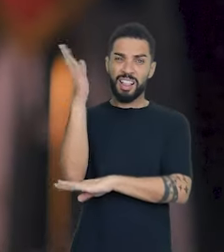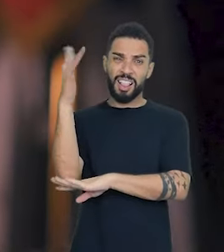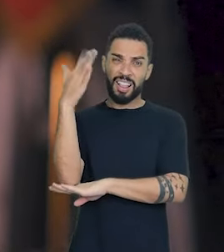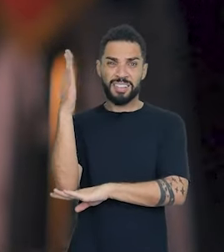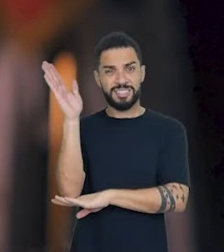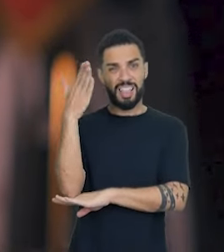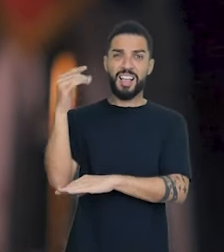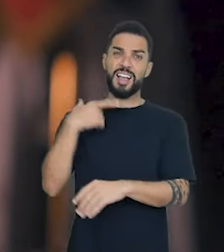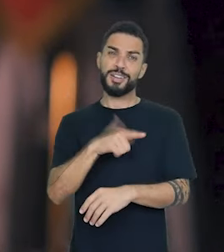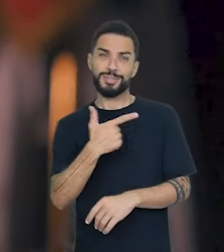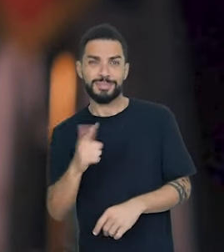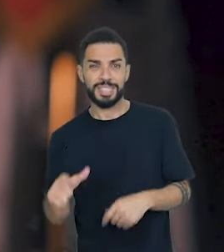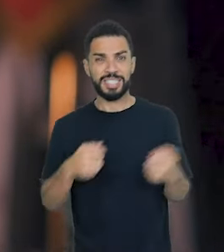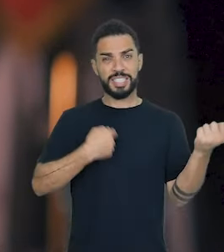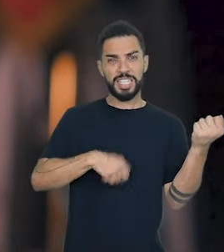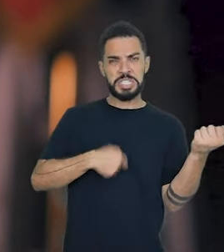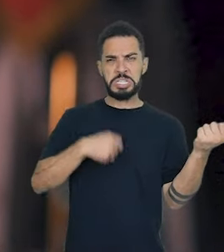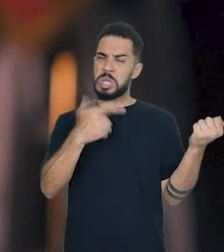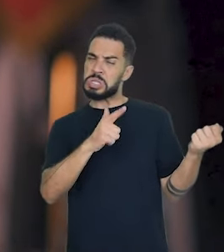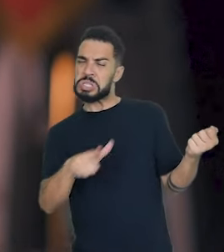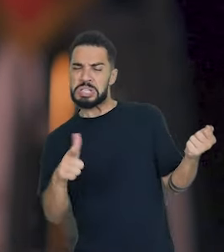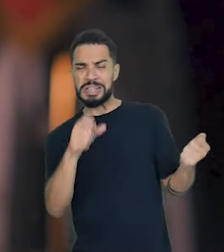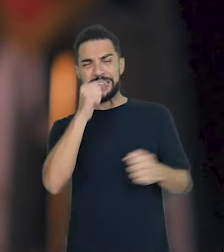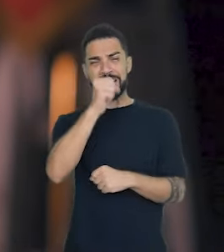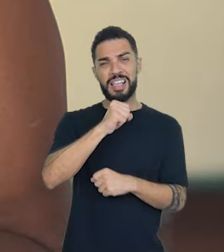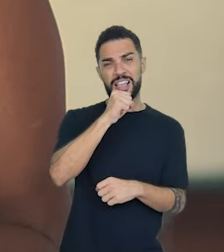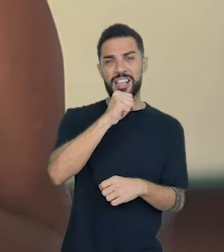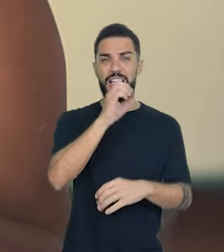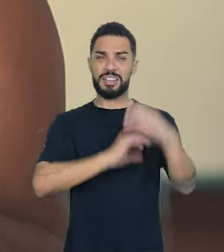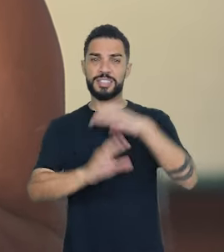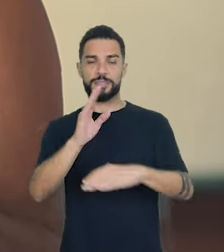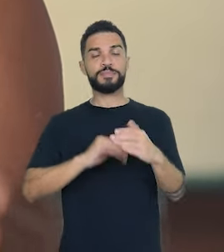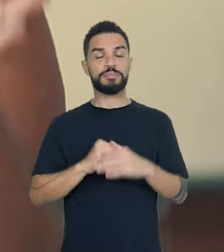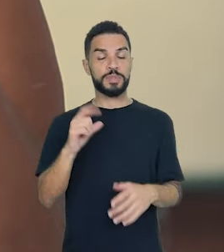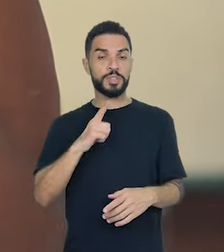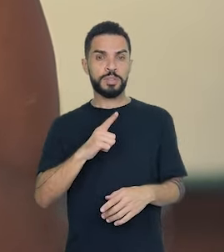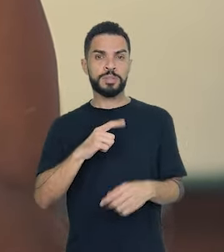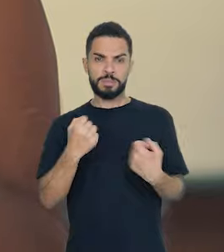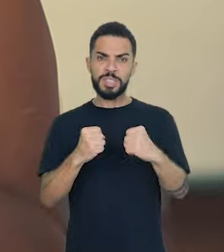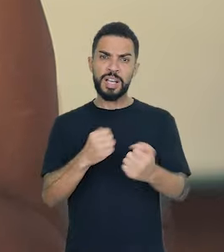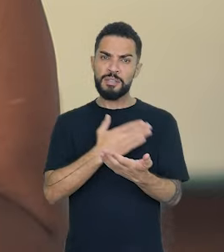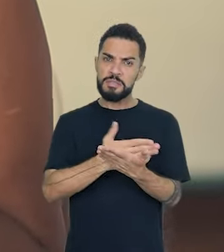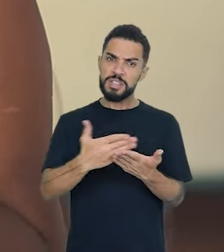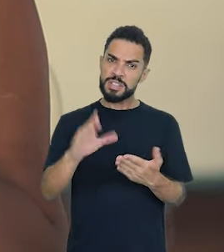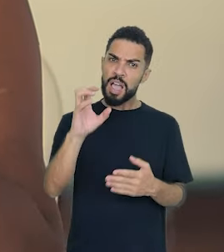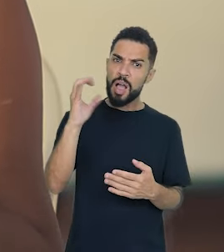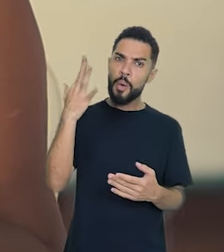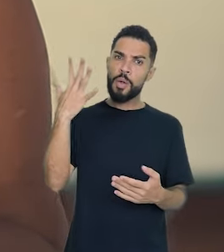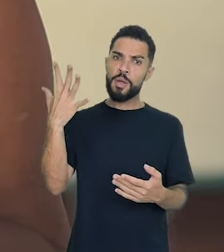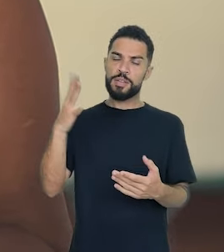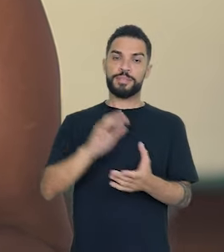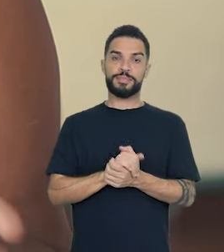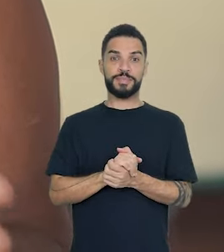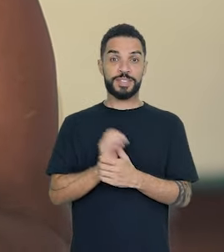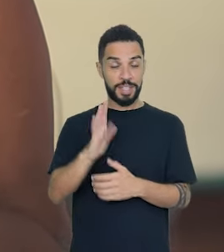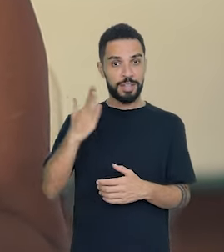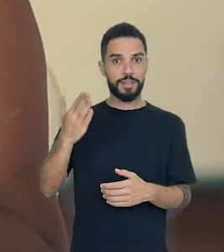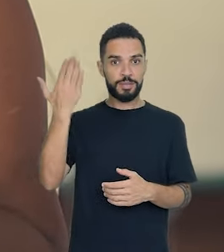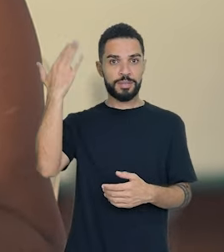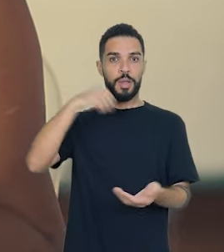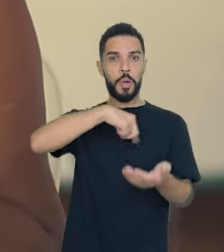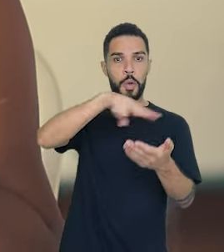Fernanda. E tinha que fazer alguma coisa para isso. E aí, como ele e a Fernanda têm um